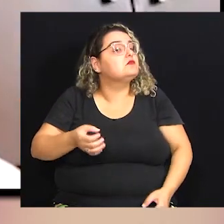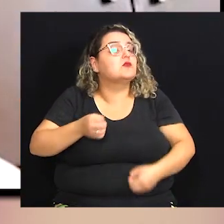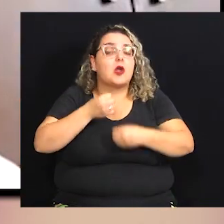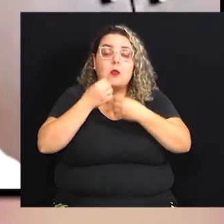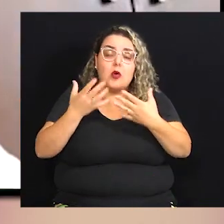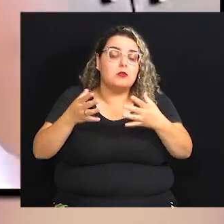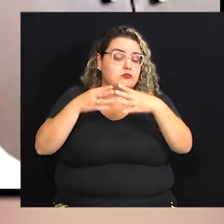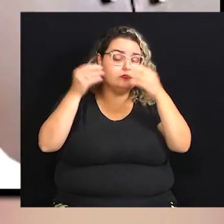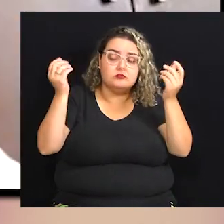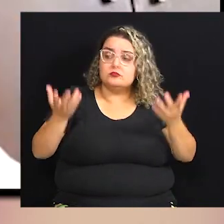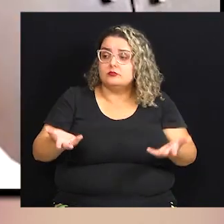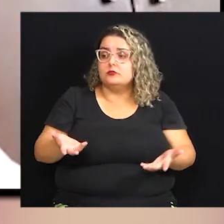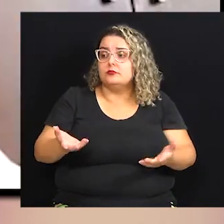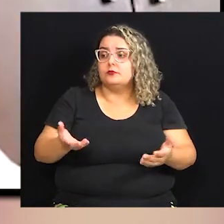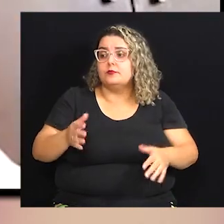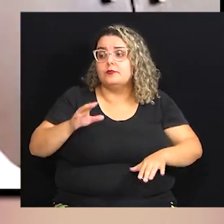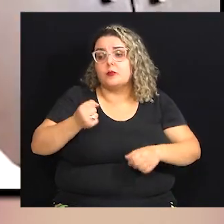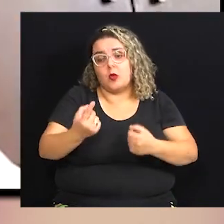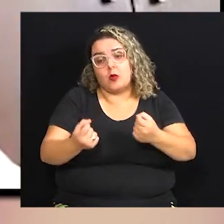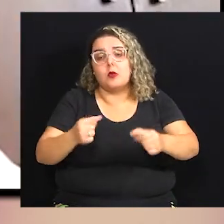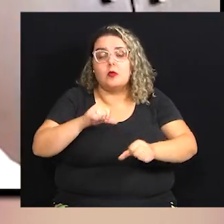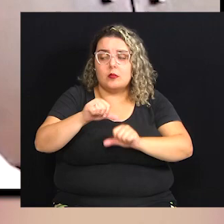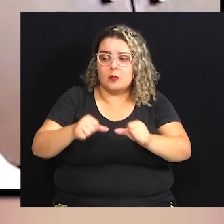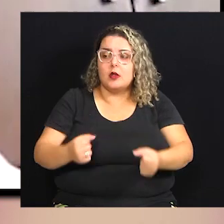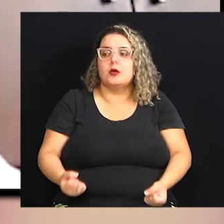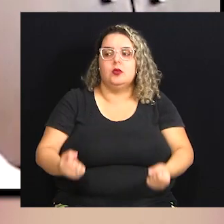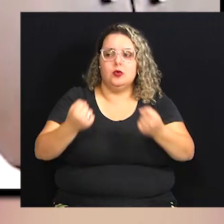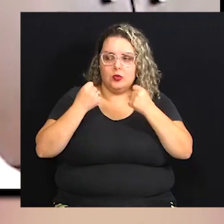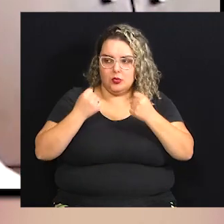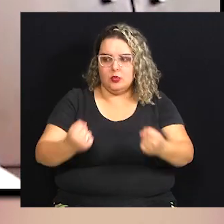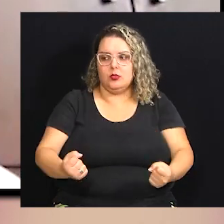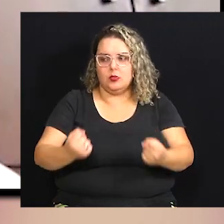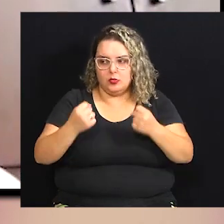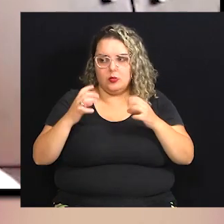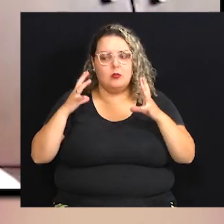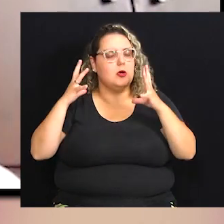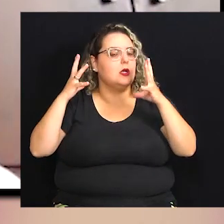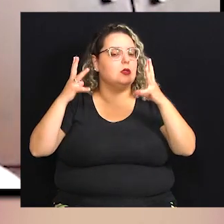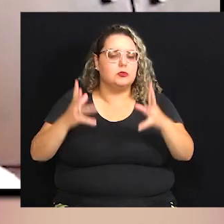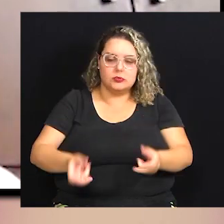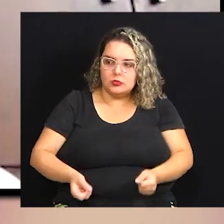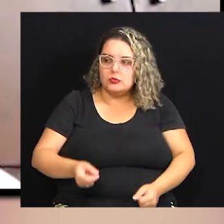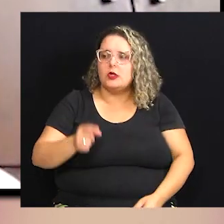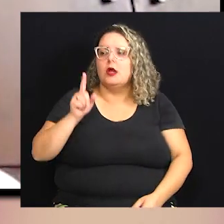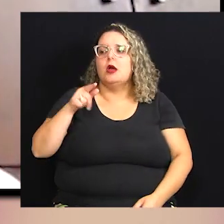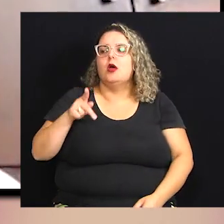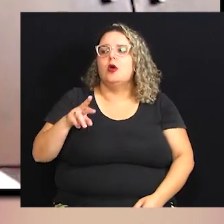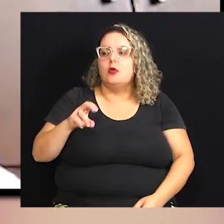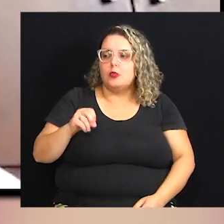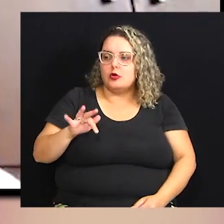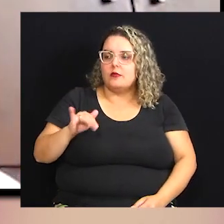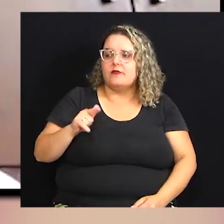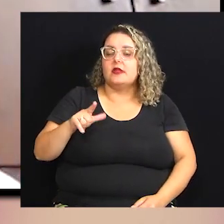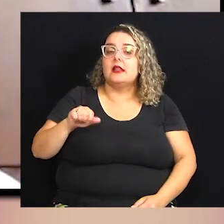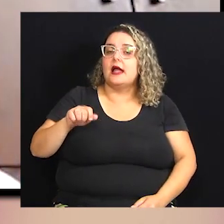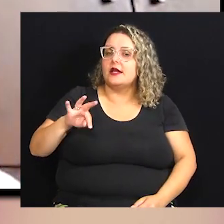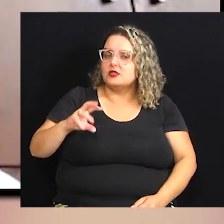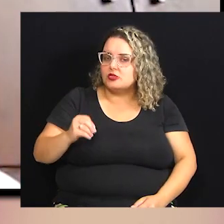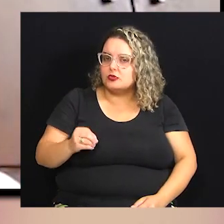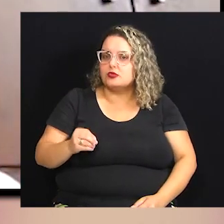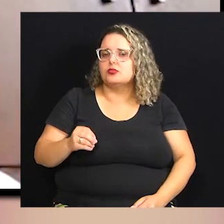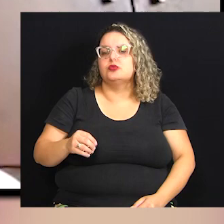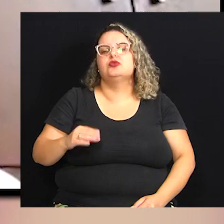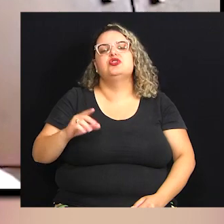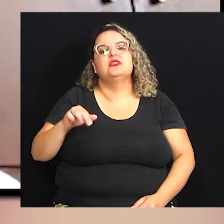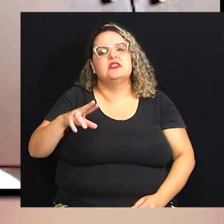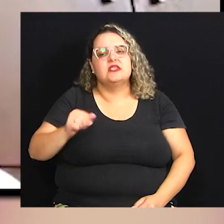bom. Então, Pois para é, cada um eu isso também. vai mudar. E atividade física, recomendo para todo mundo. Ele é um profilático de crise,